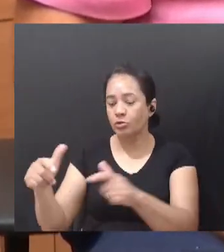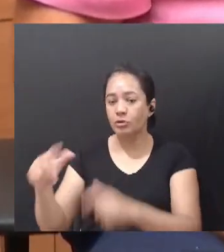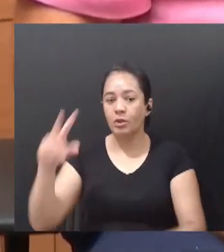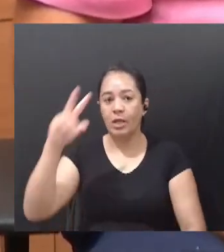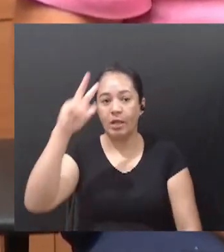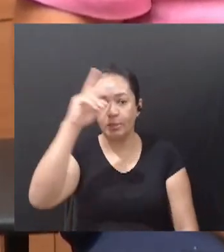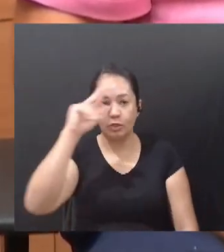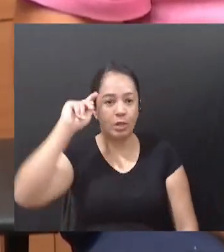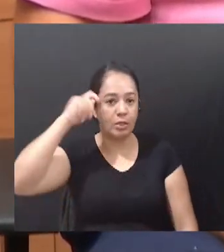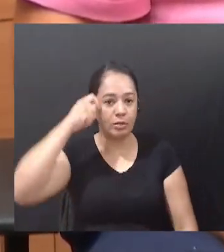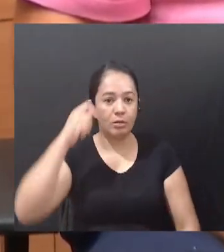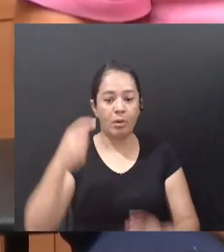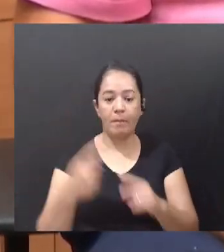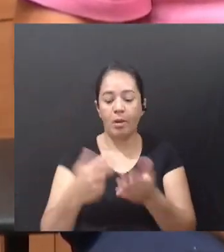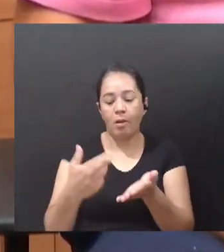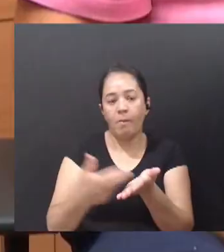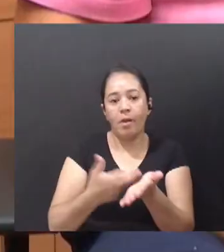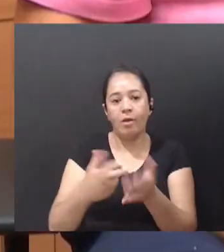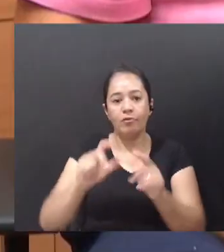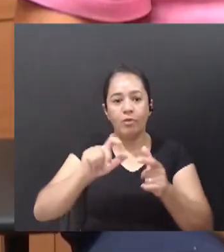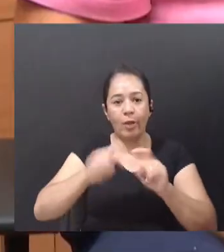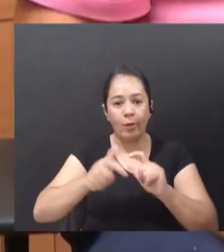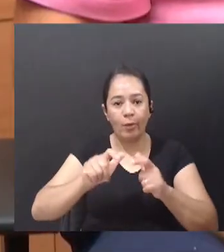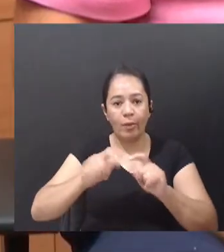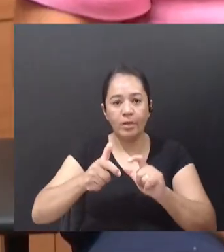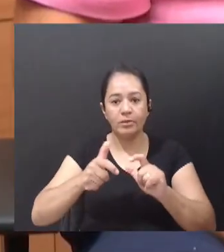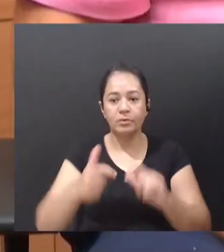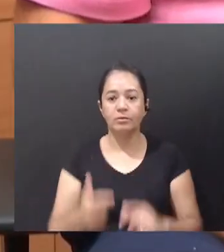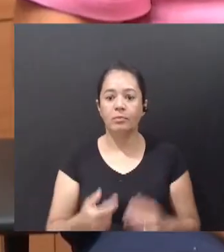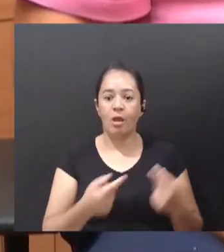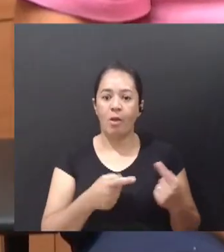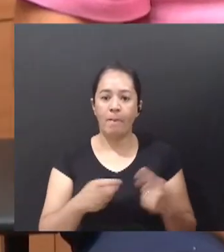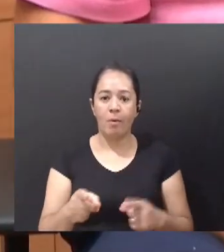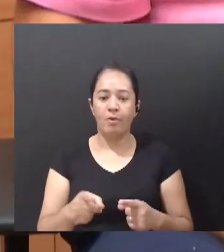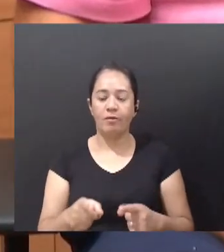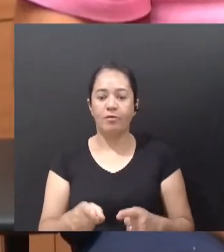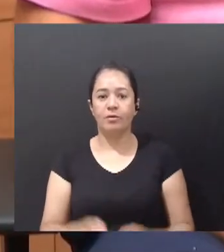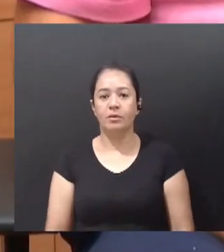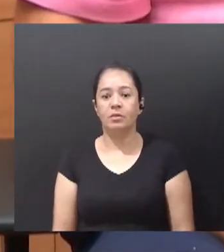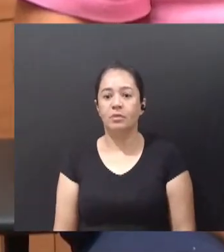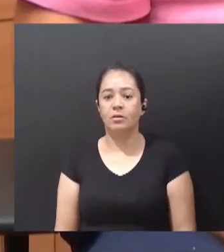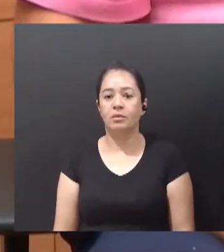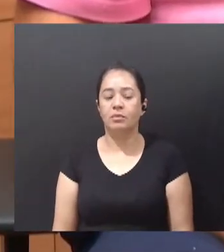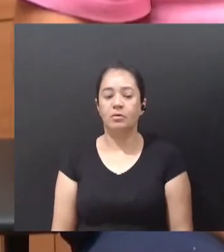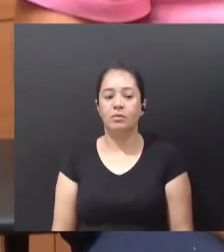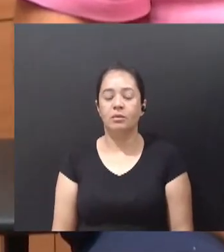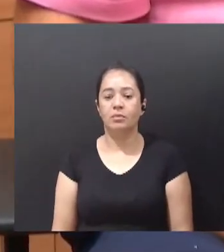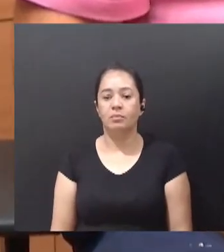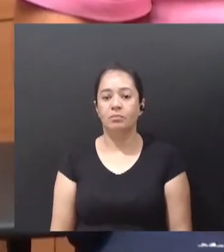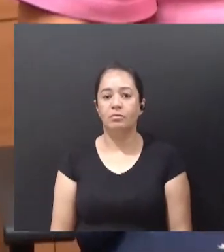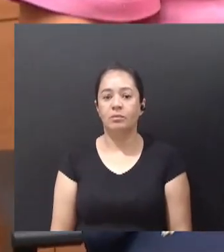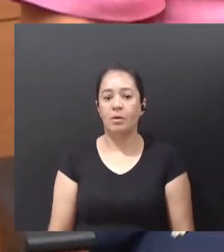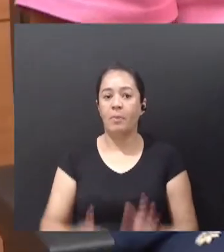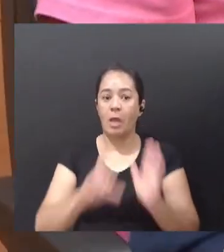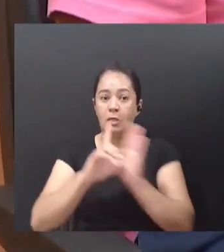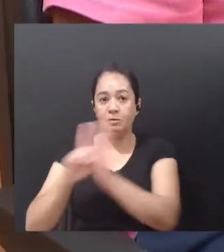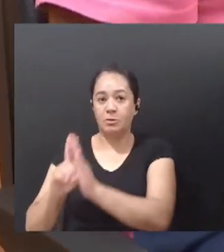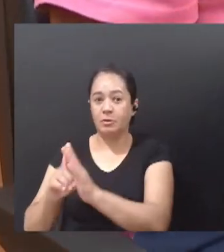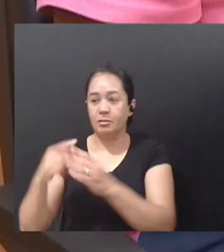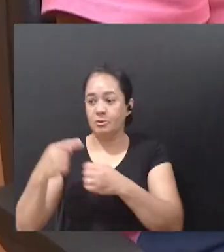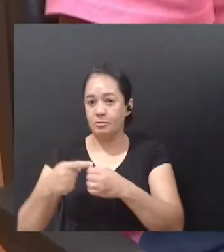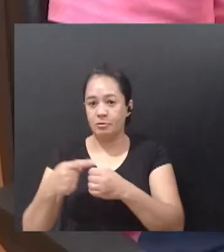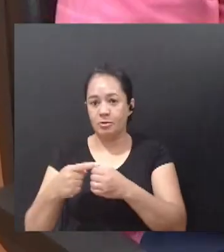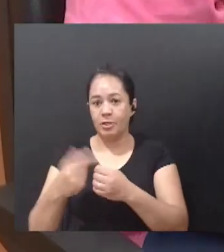história em quadrinhos, provocou a extrema-direita da cidade impedir a cassação do